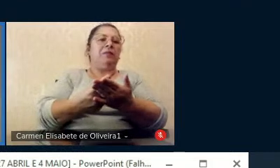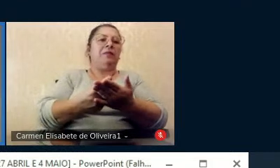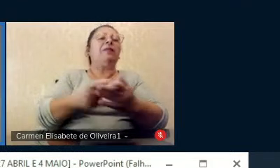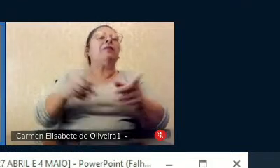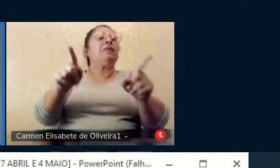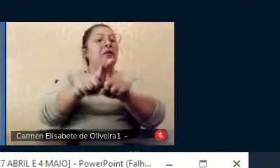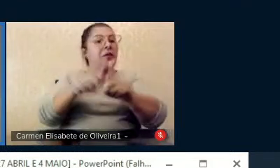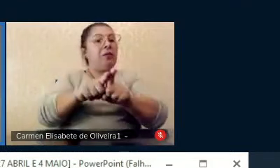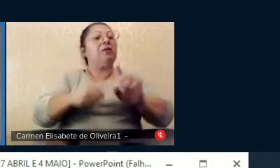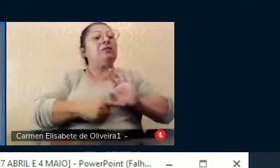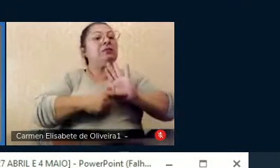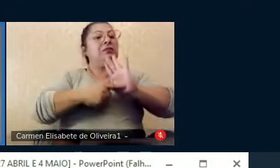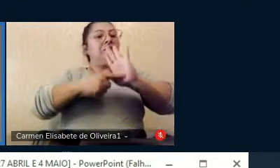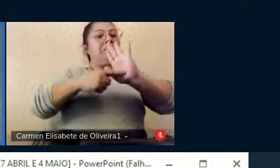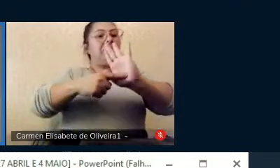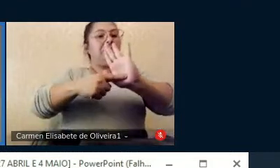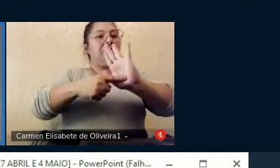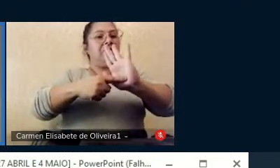ele também vai ser